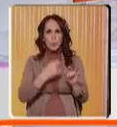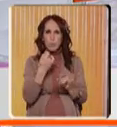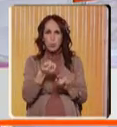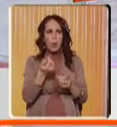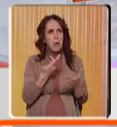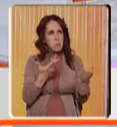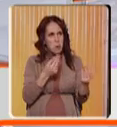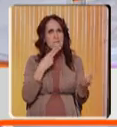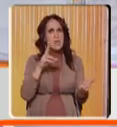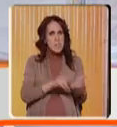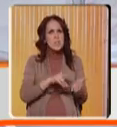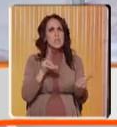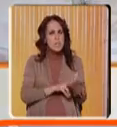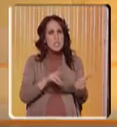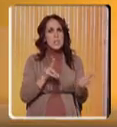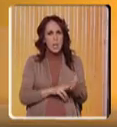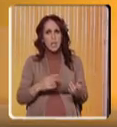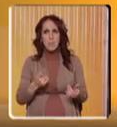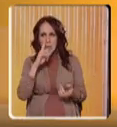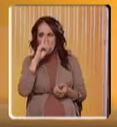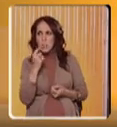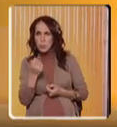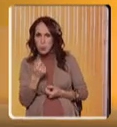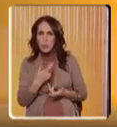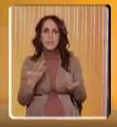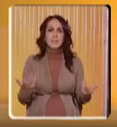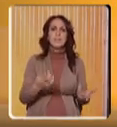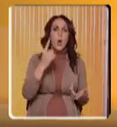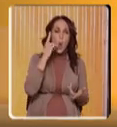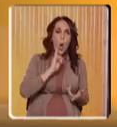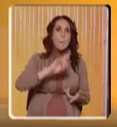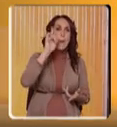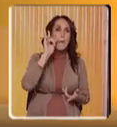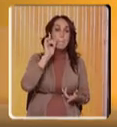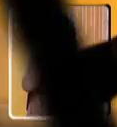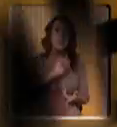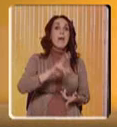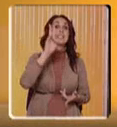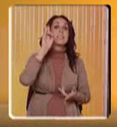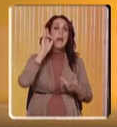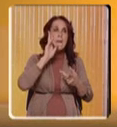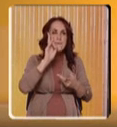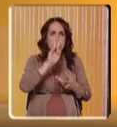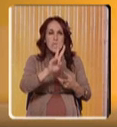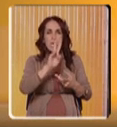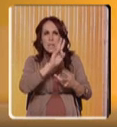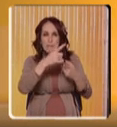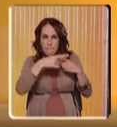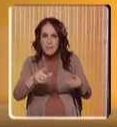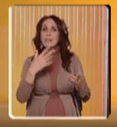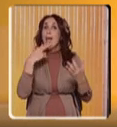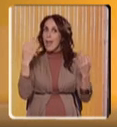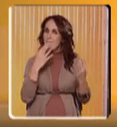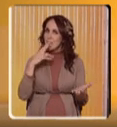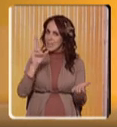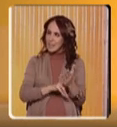mitos. Muitas verdades, quase absolutas. Portanto, homens e mulheres têm visões diferentes. A resposta é sim, é verdade. E passemos